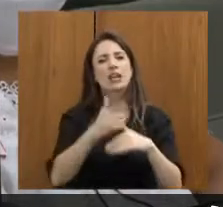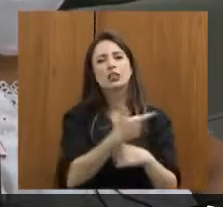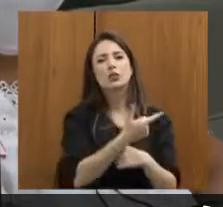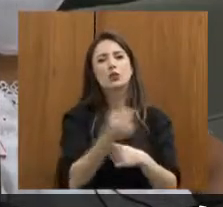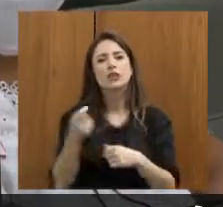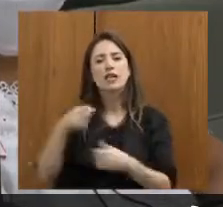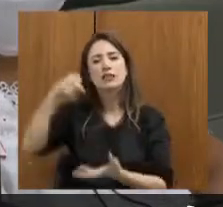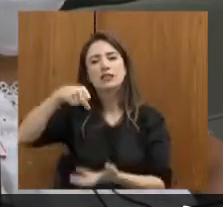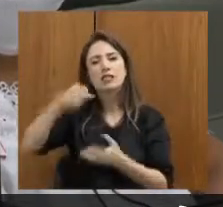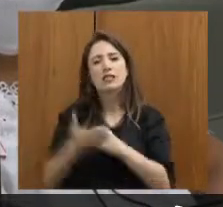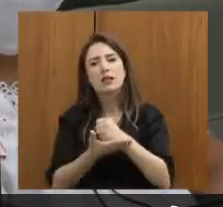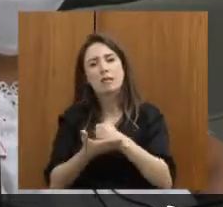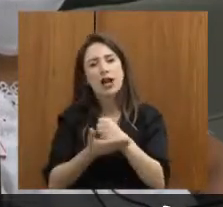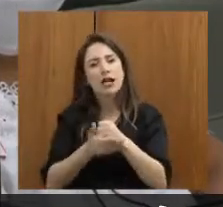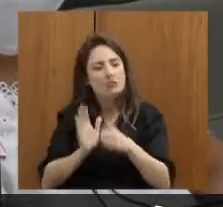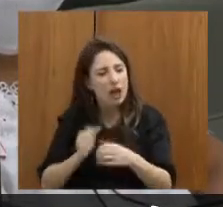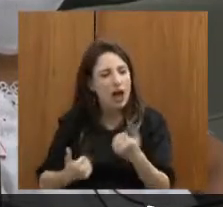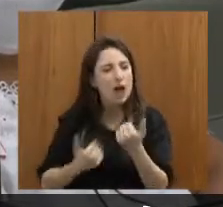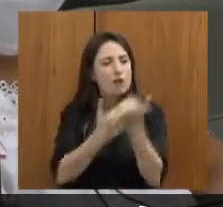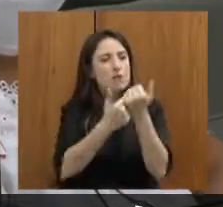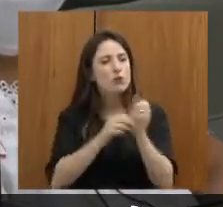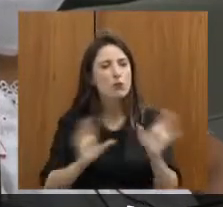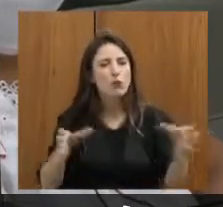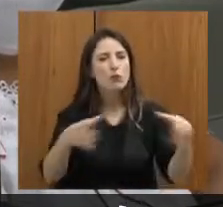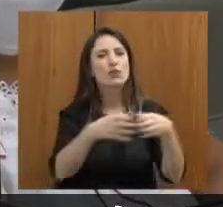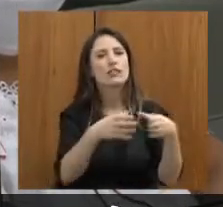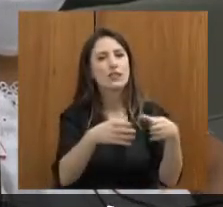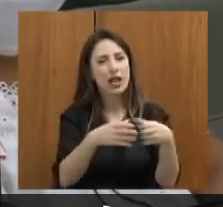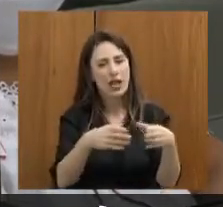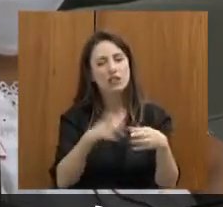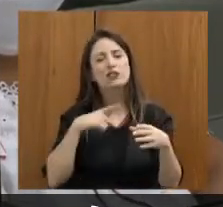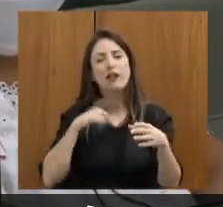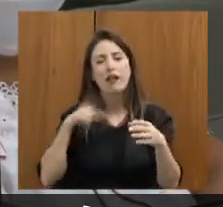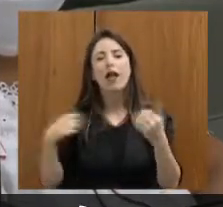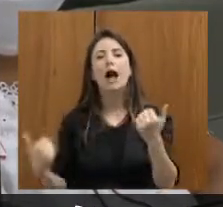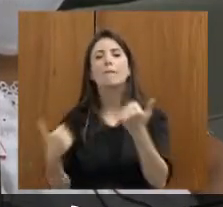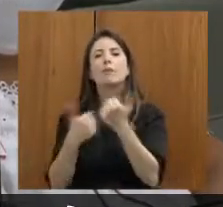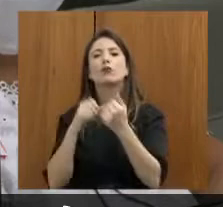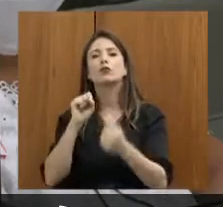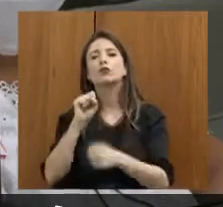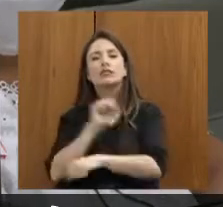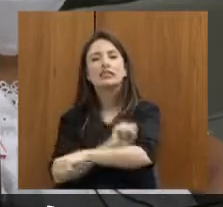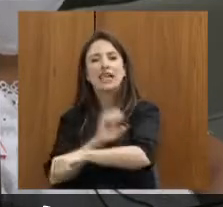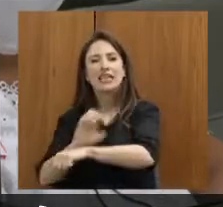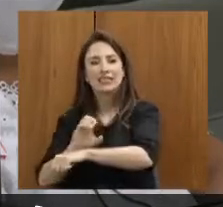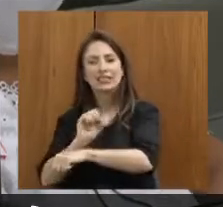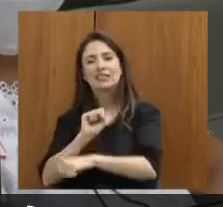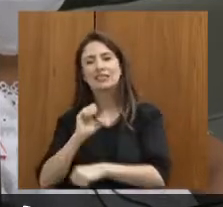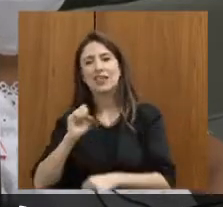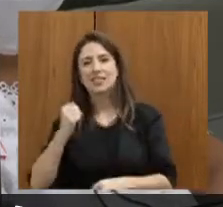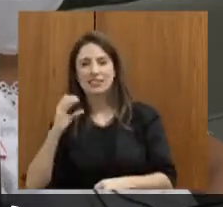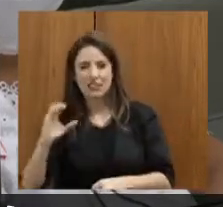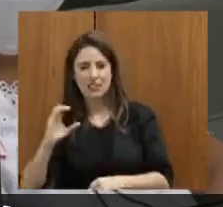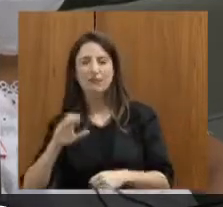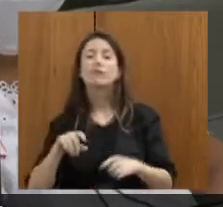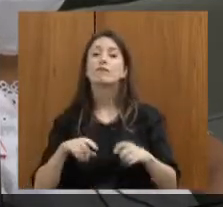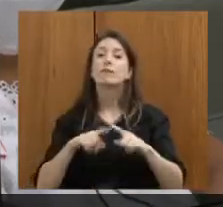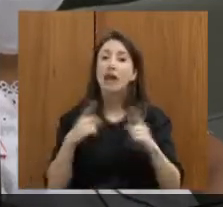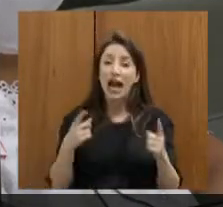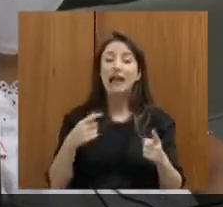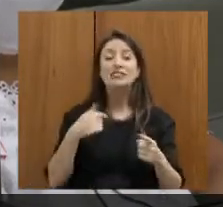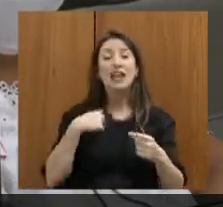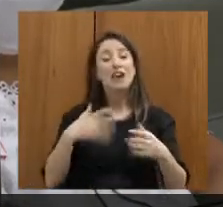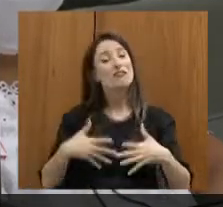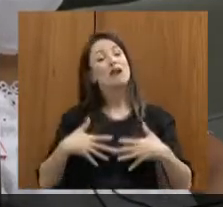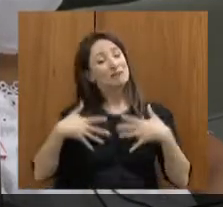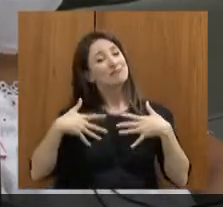né com muita dificuldade com apoio do SESC eu consegui sim mas eu fiquei muito elogiada que eu dei